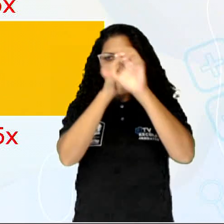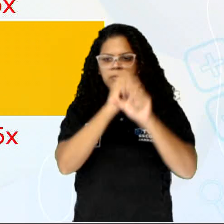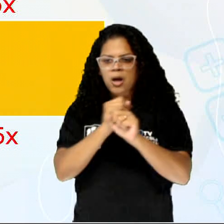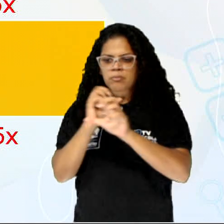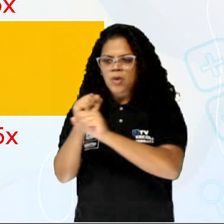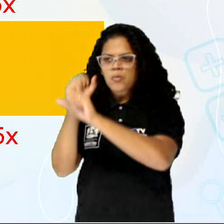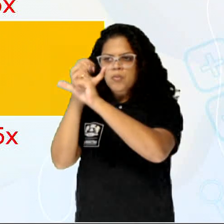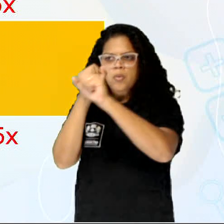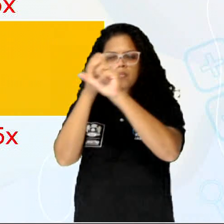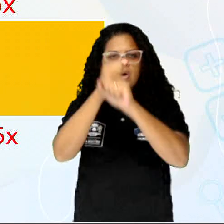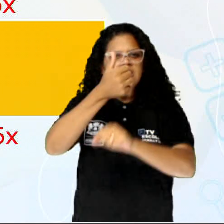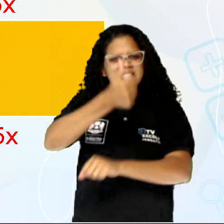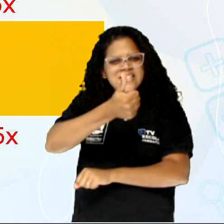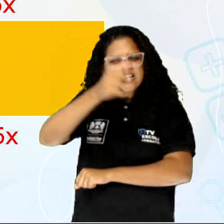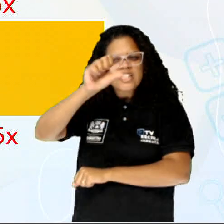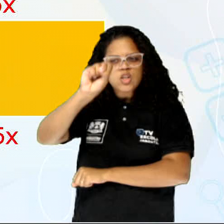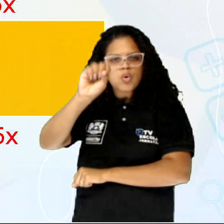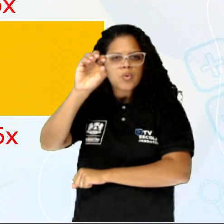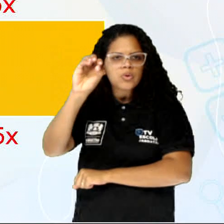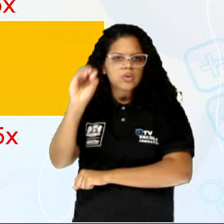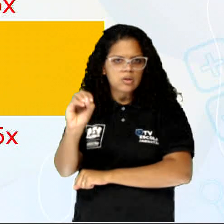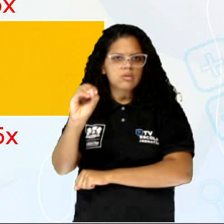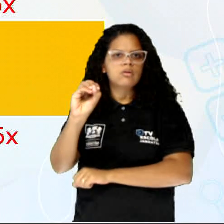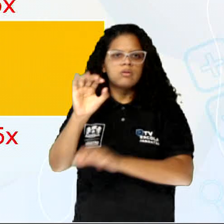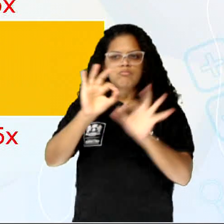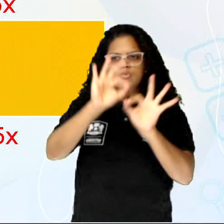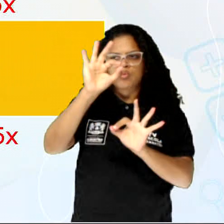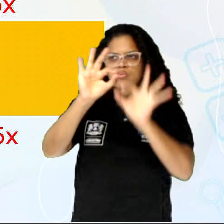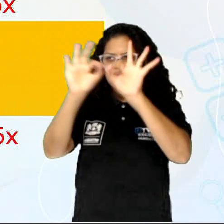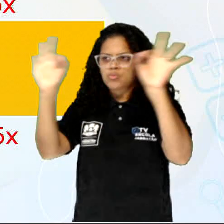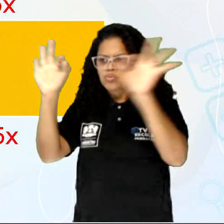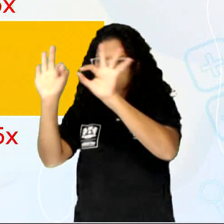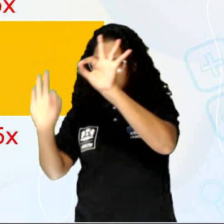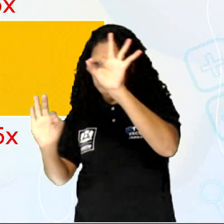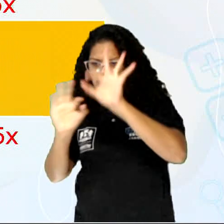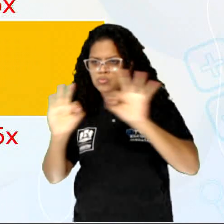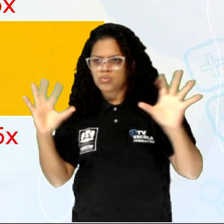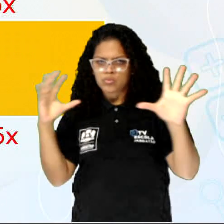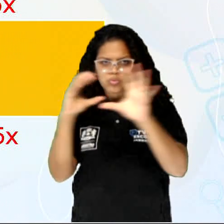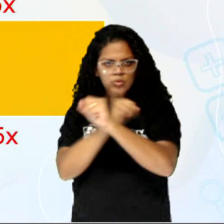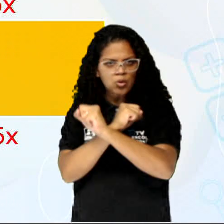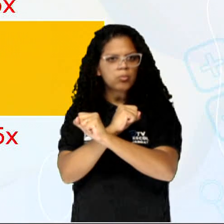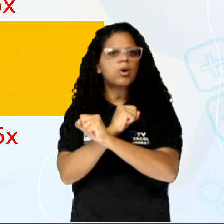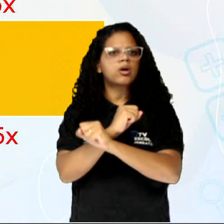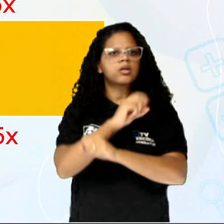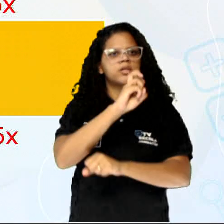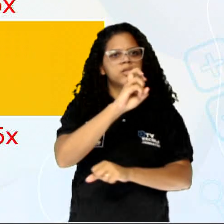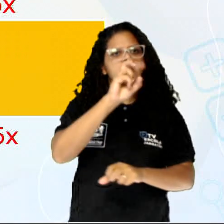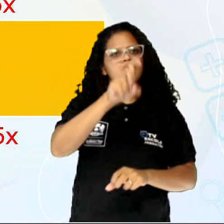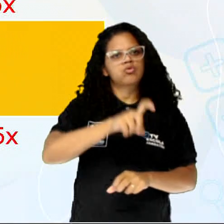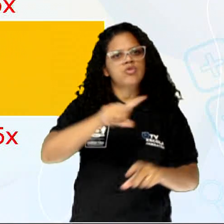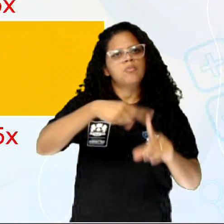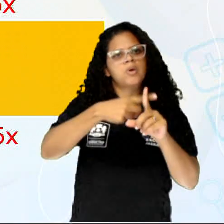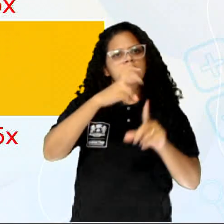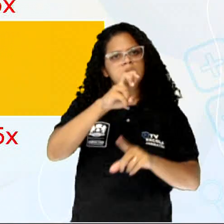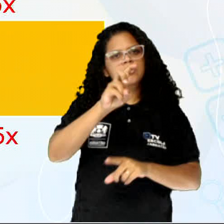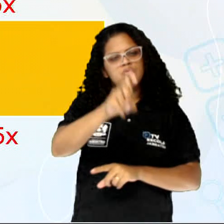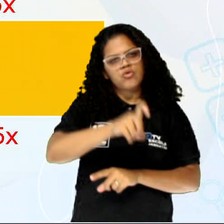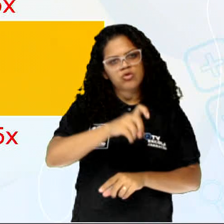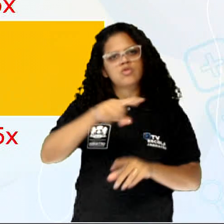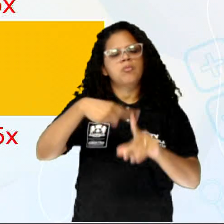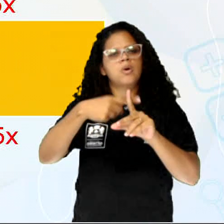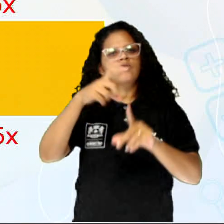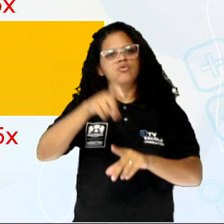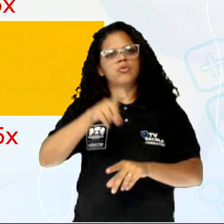gente? Soma todos os lados. Vamos lá, 5x mais 5x mais x é igual a